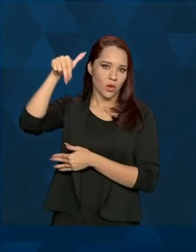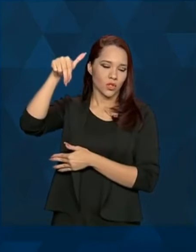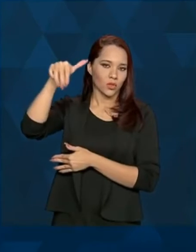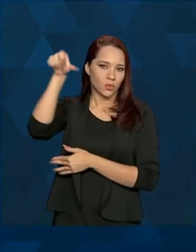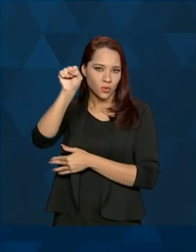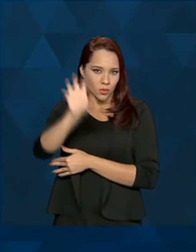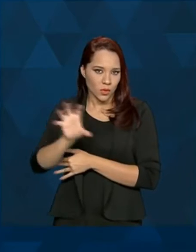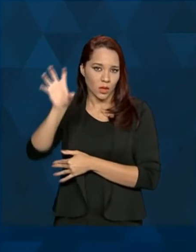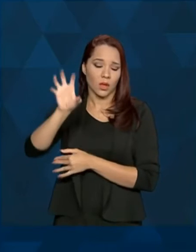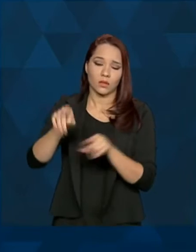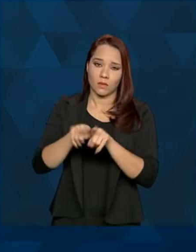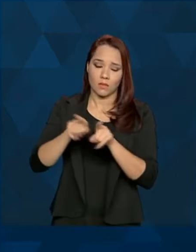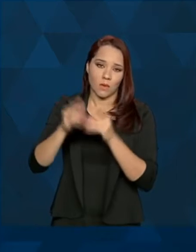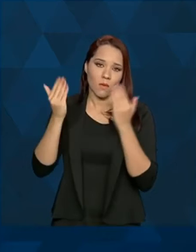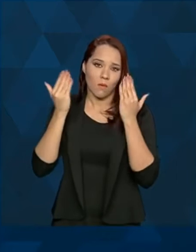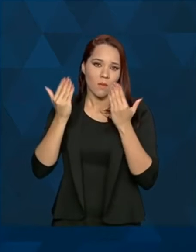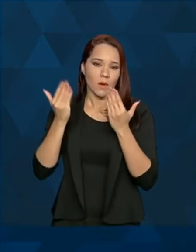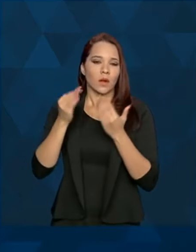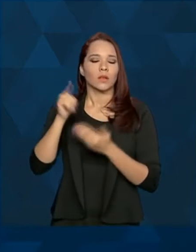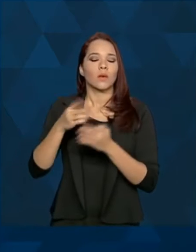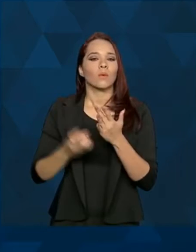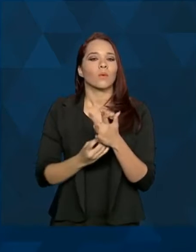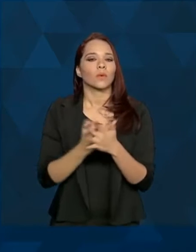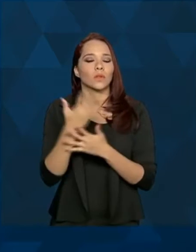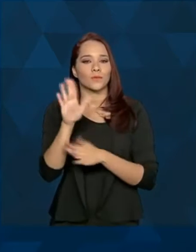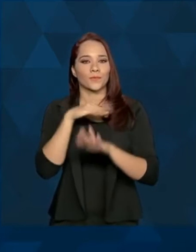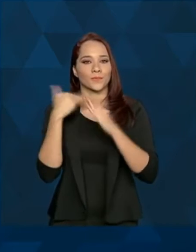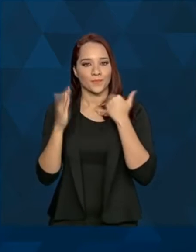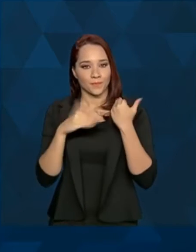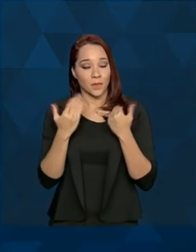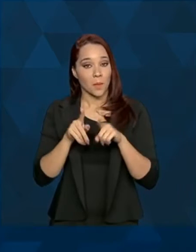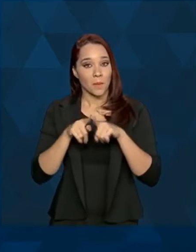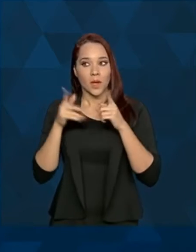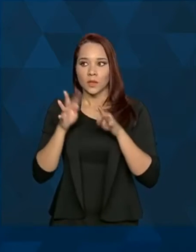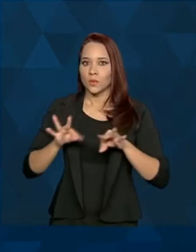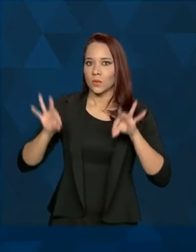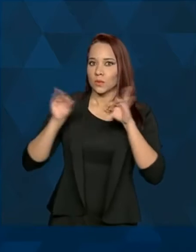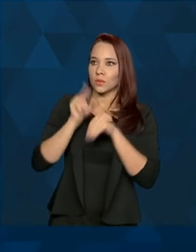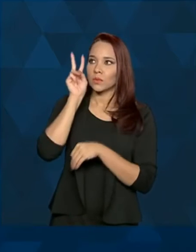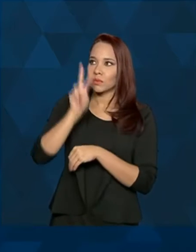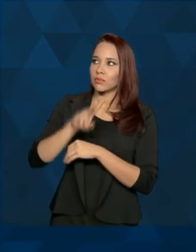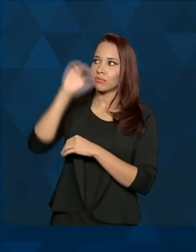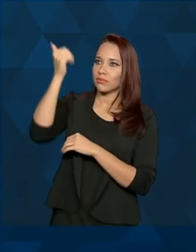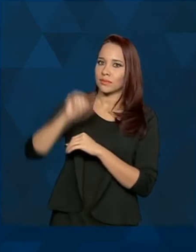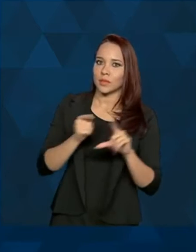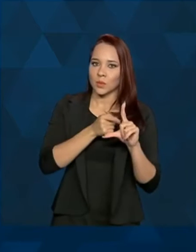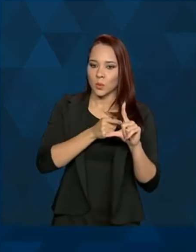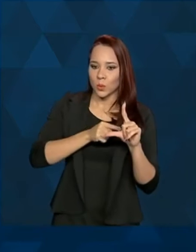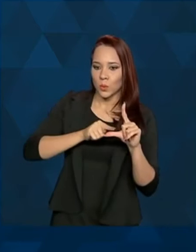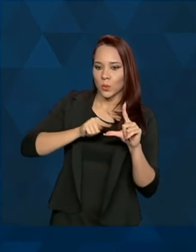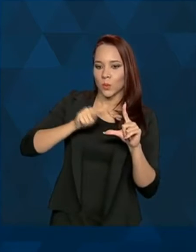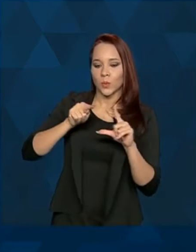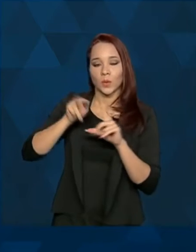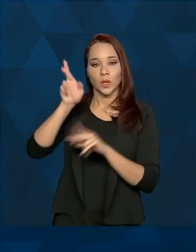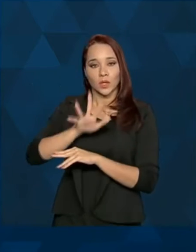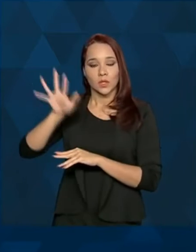e consequentemente também ao quantitativo de óbitos. Mas todas, quando a gente avalia essa curva por região,